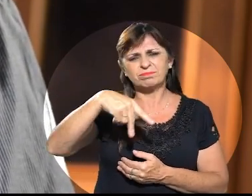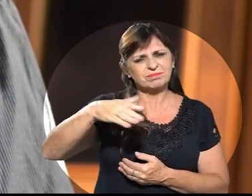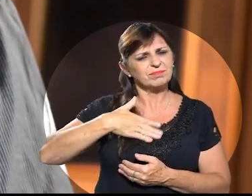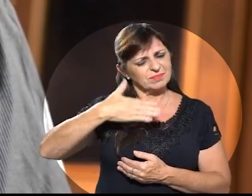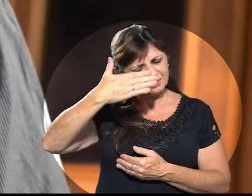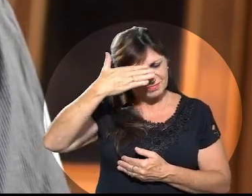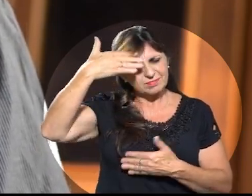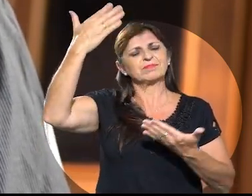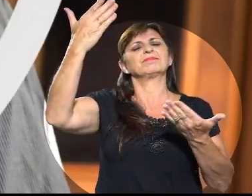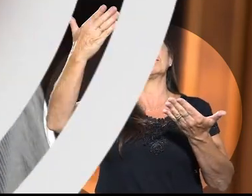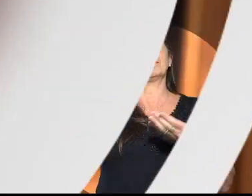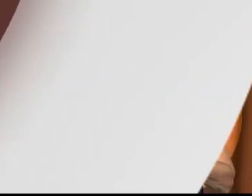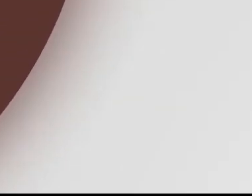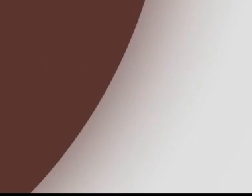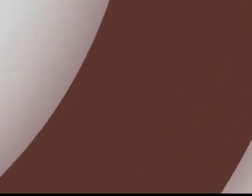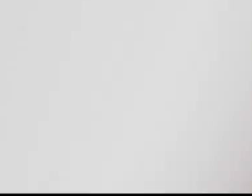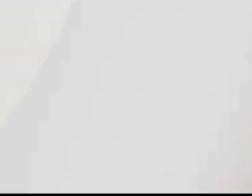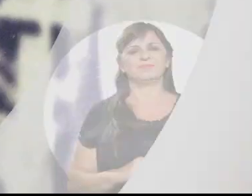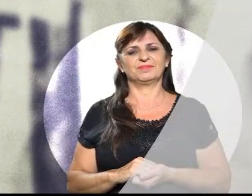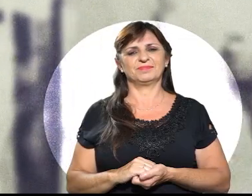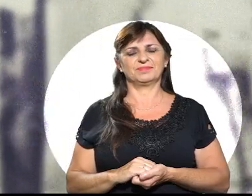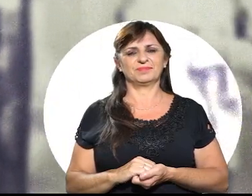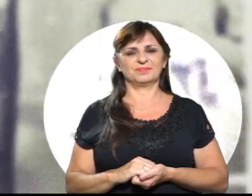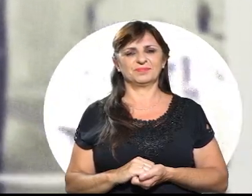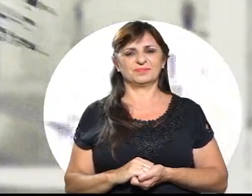etnia árabe.